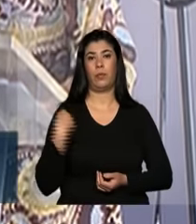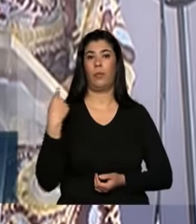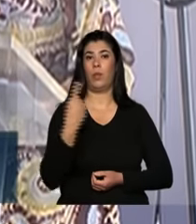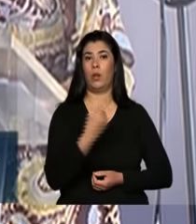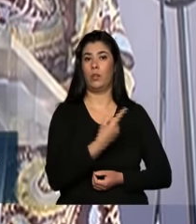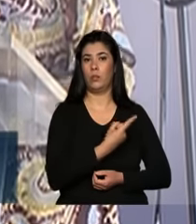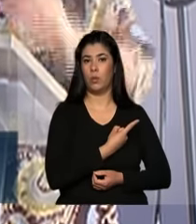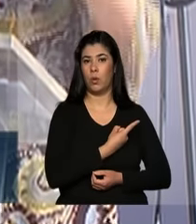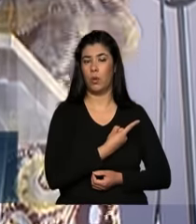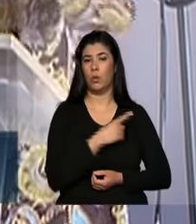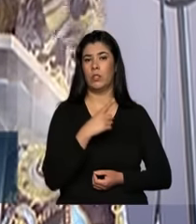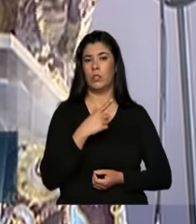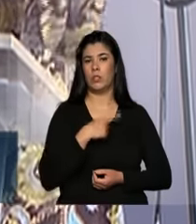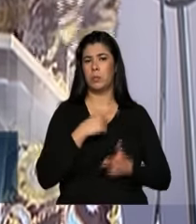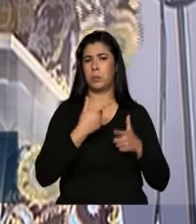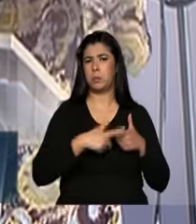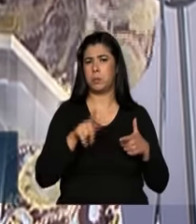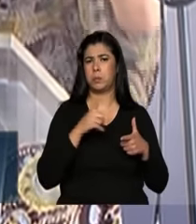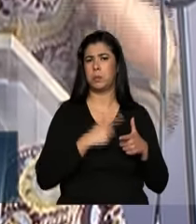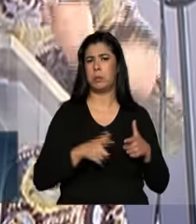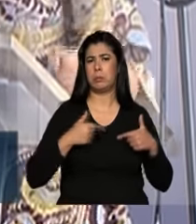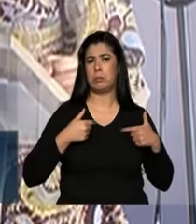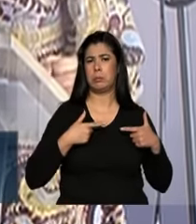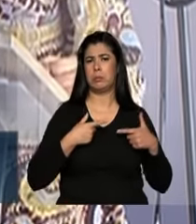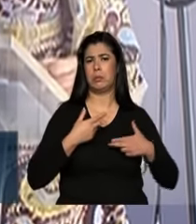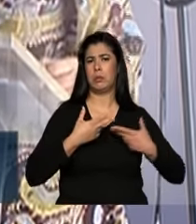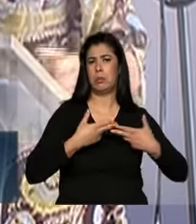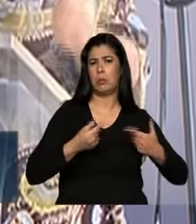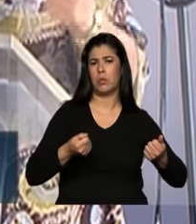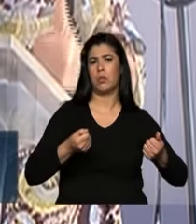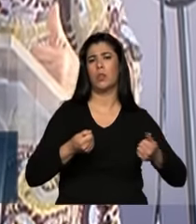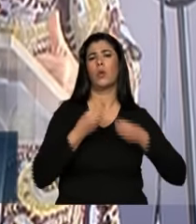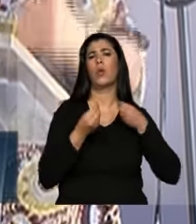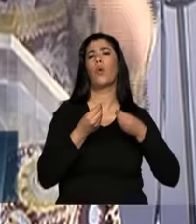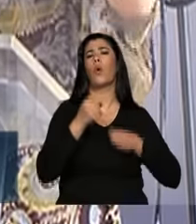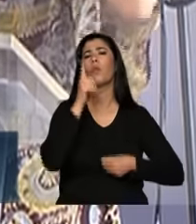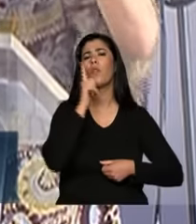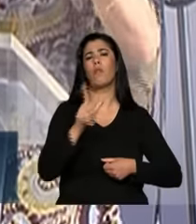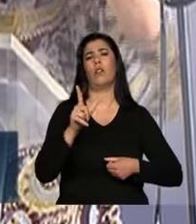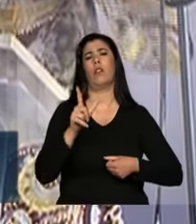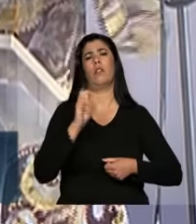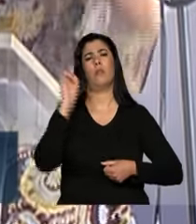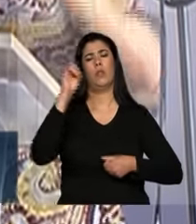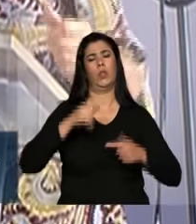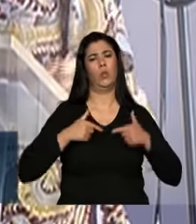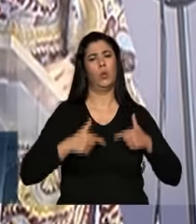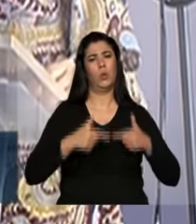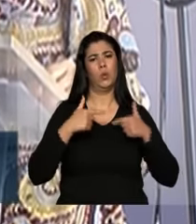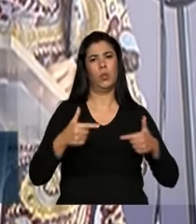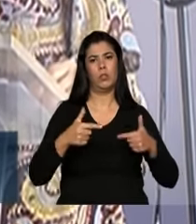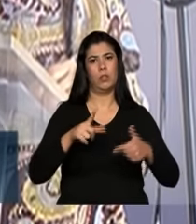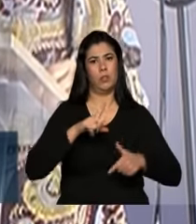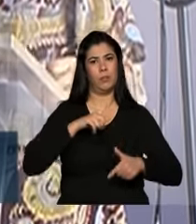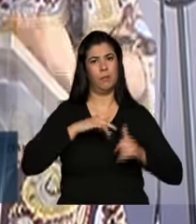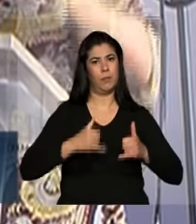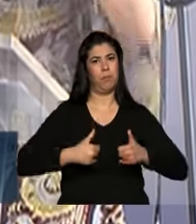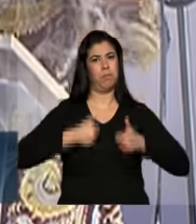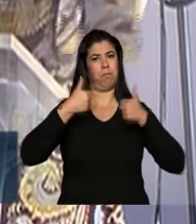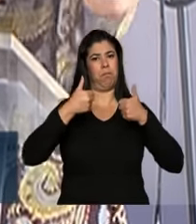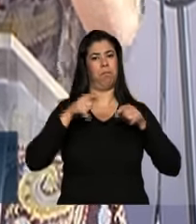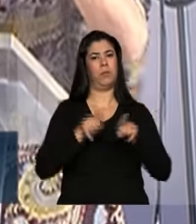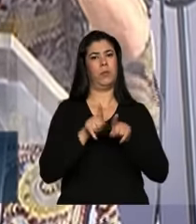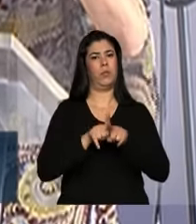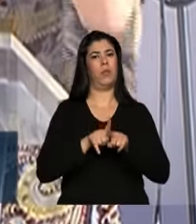vence desafios, como vocês vencem os seus, com luta, otimismo e esperança,